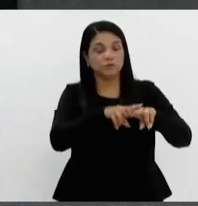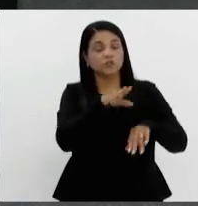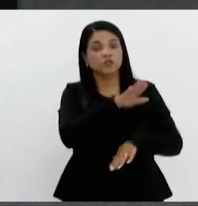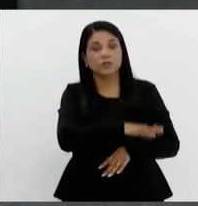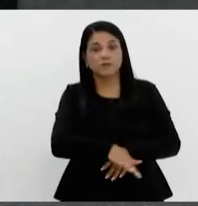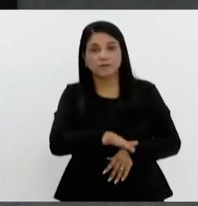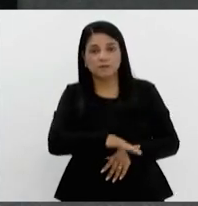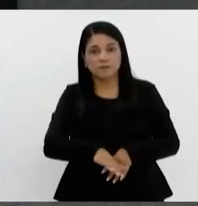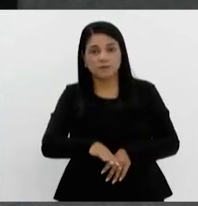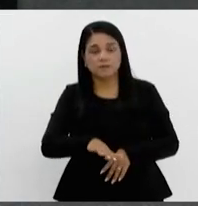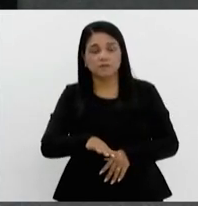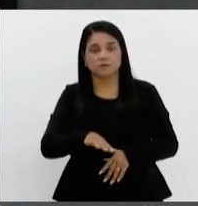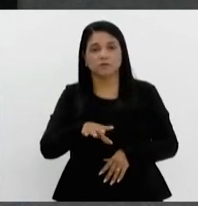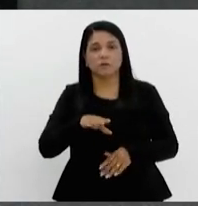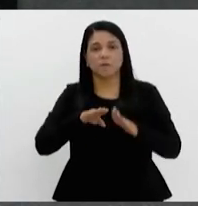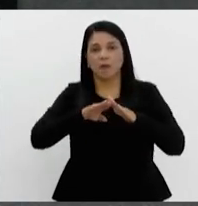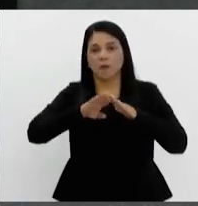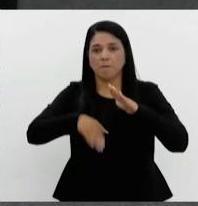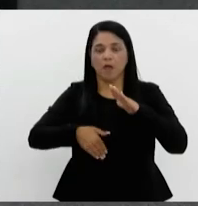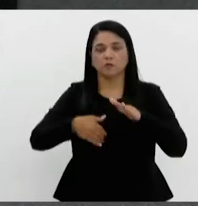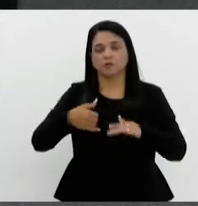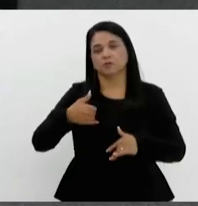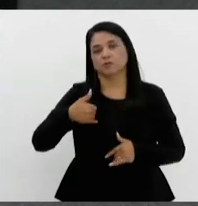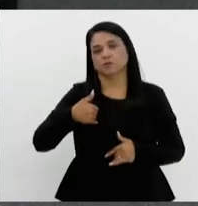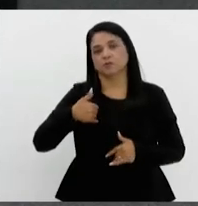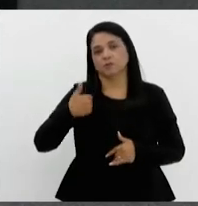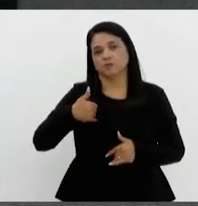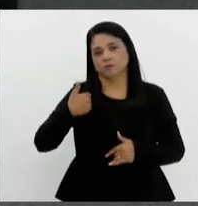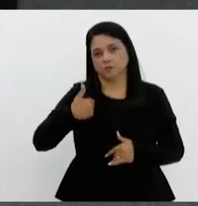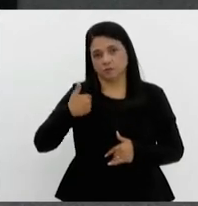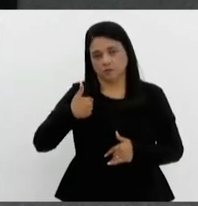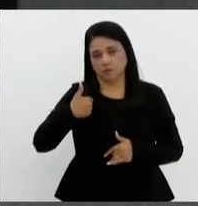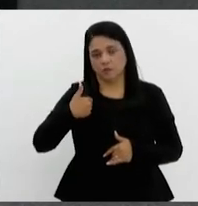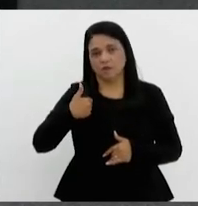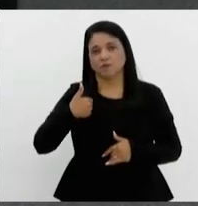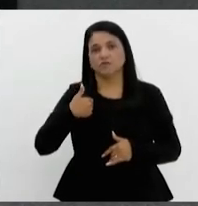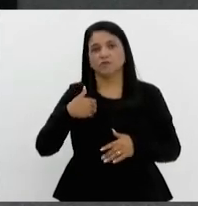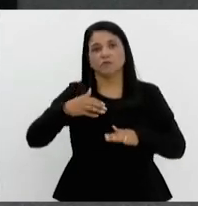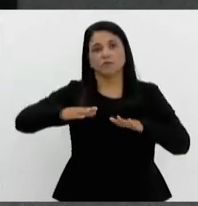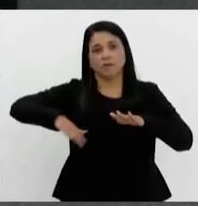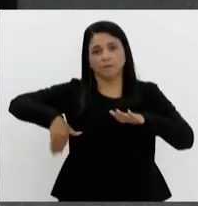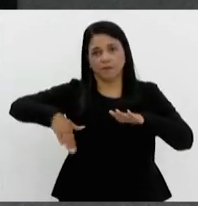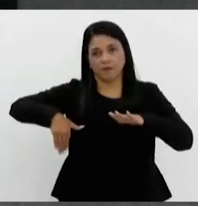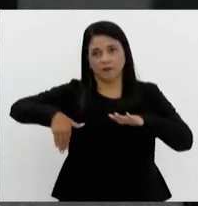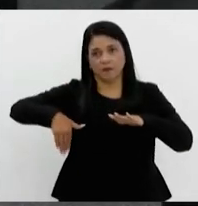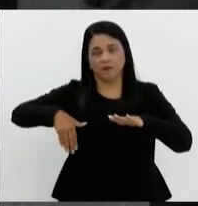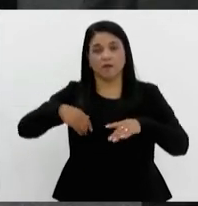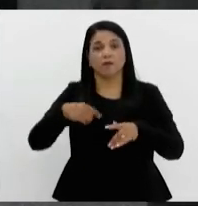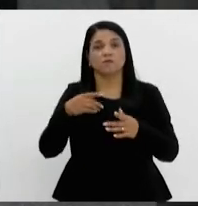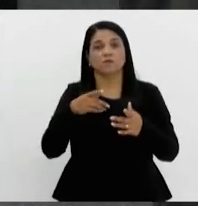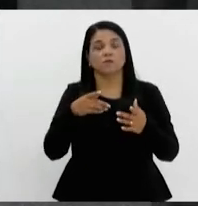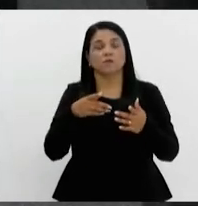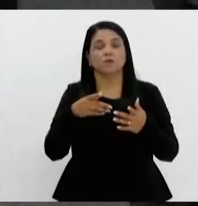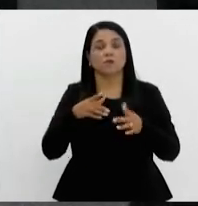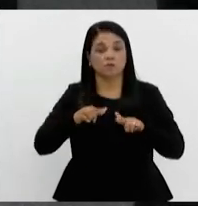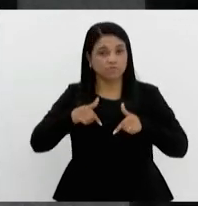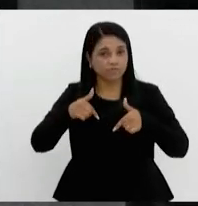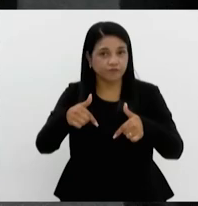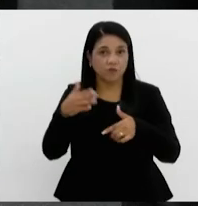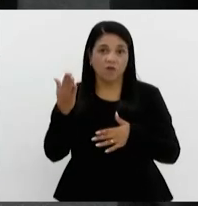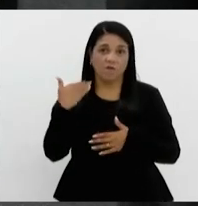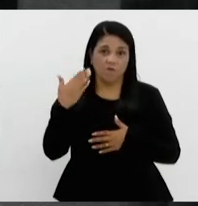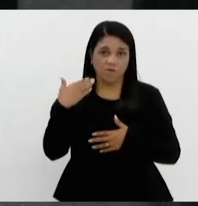idade que fossem à praia. A gente viu aí na Operação Verão uma tentativa, não só do prefeito do Rio de Janeiro,